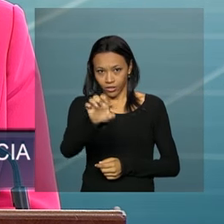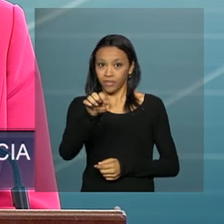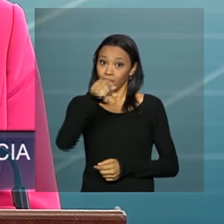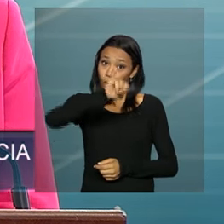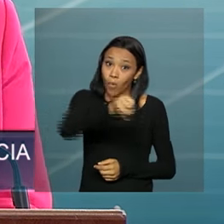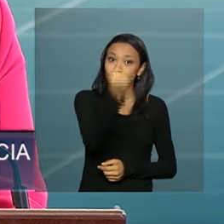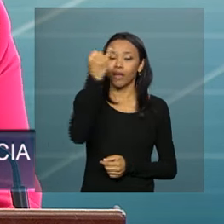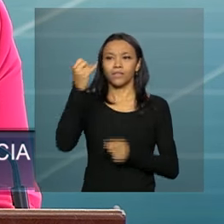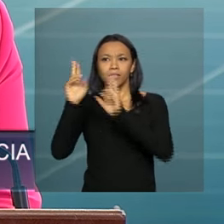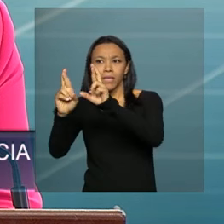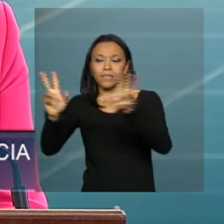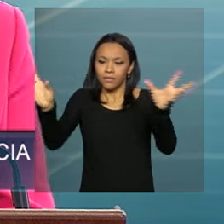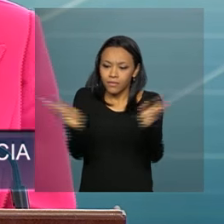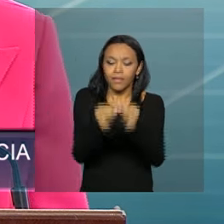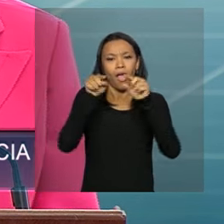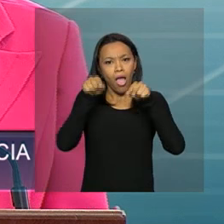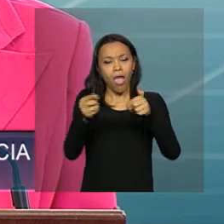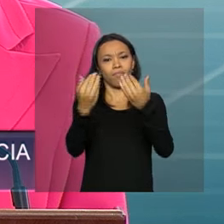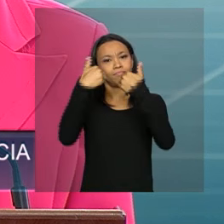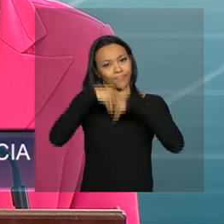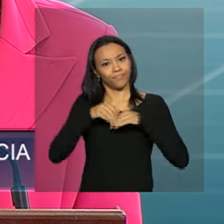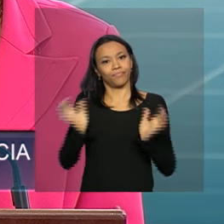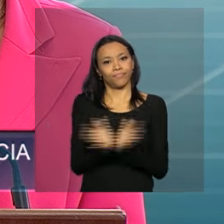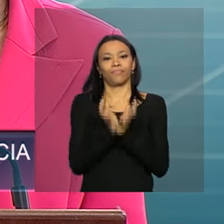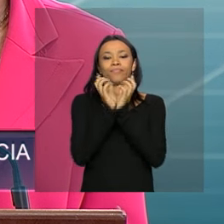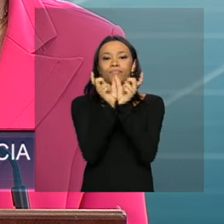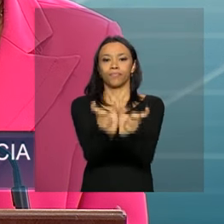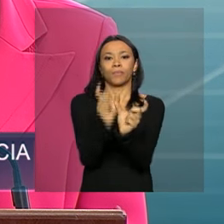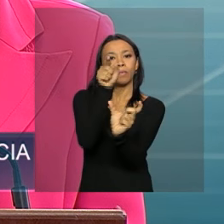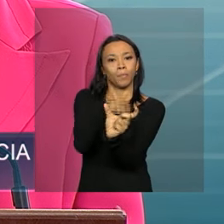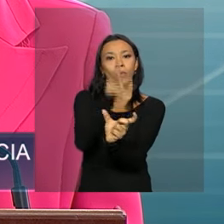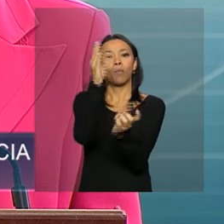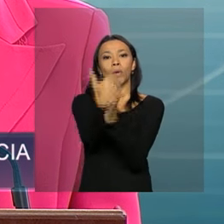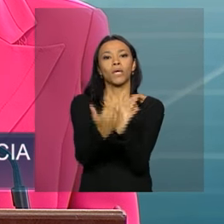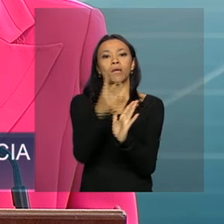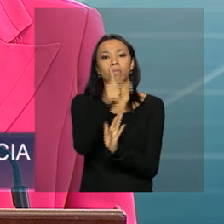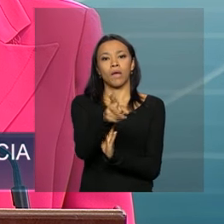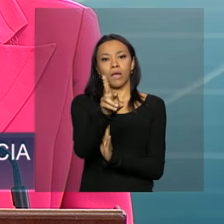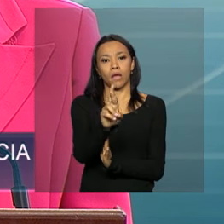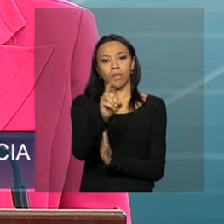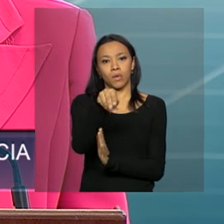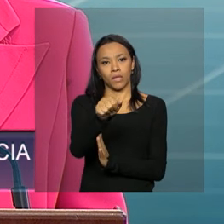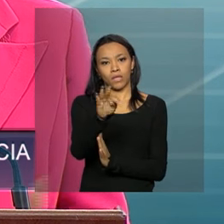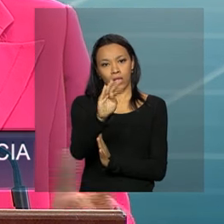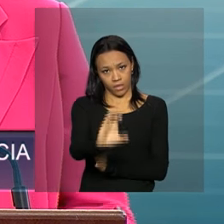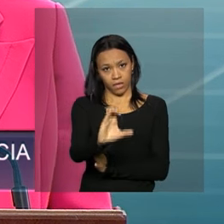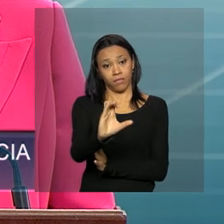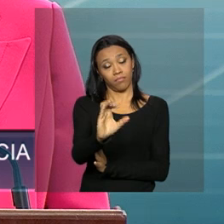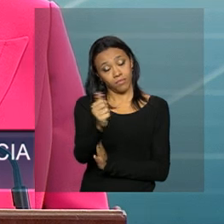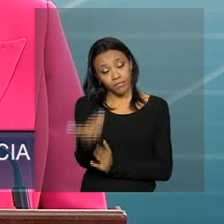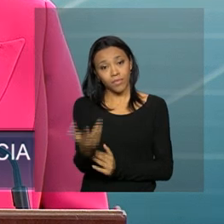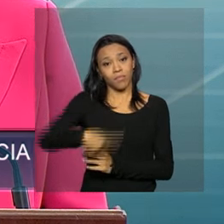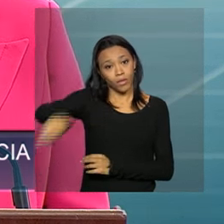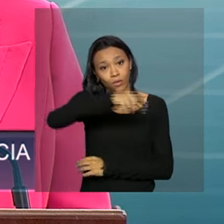caracteriza, sem sombra de dúvida, o que o Pronatec cria. E para nós todos, um